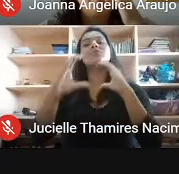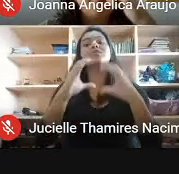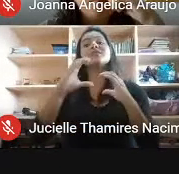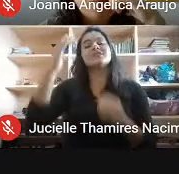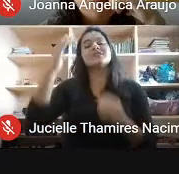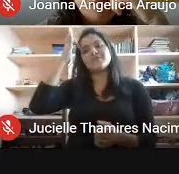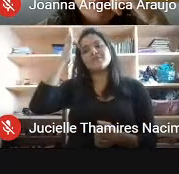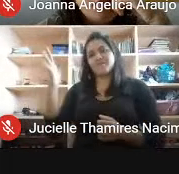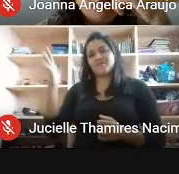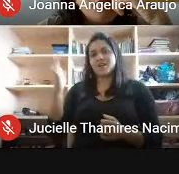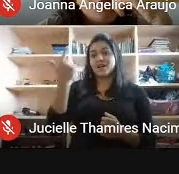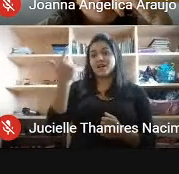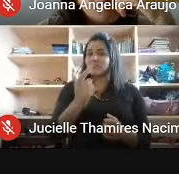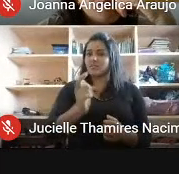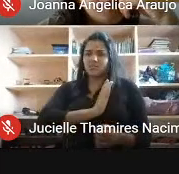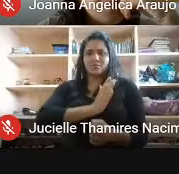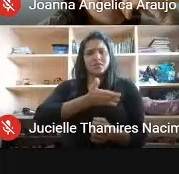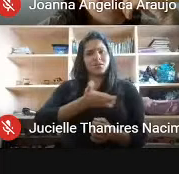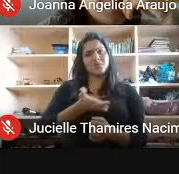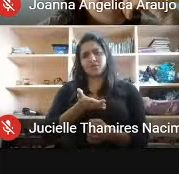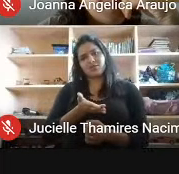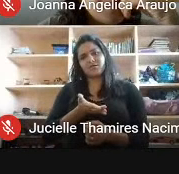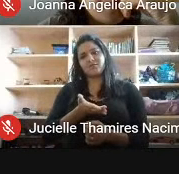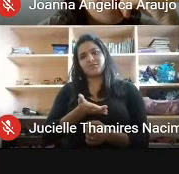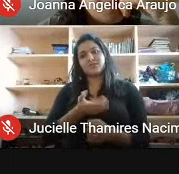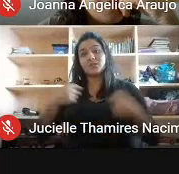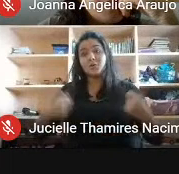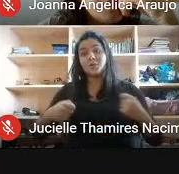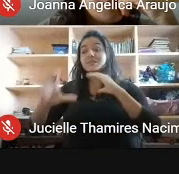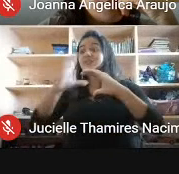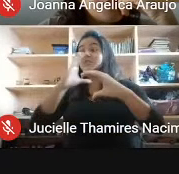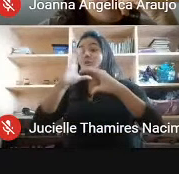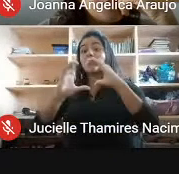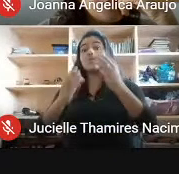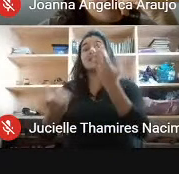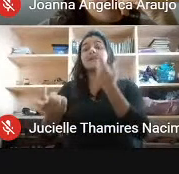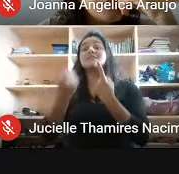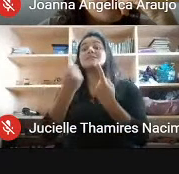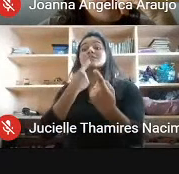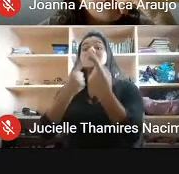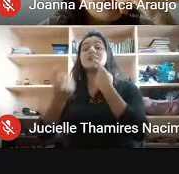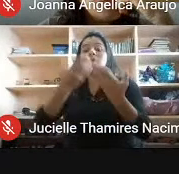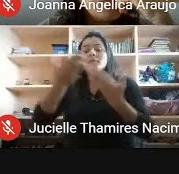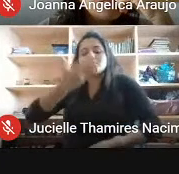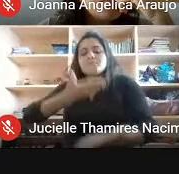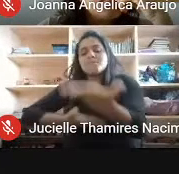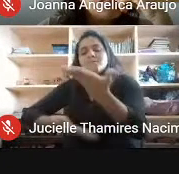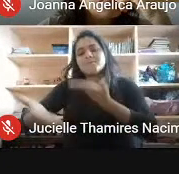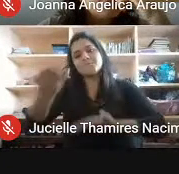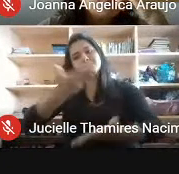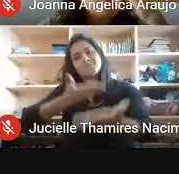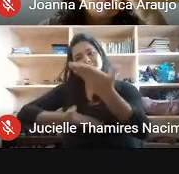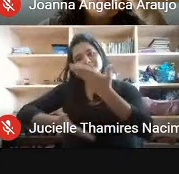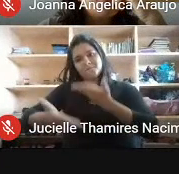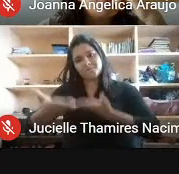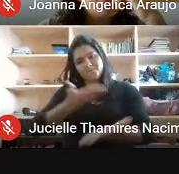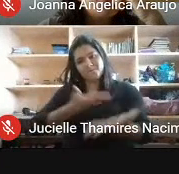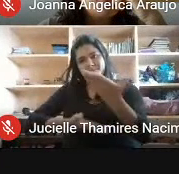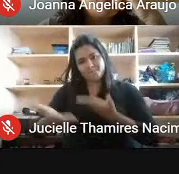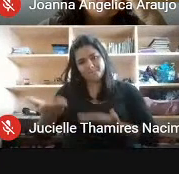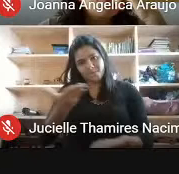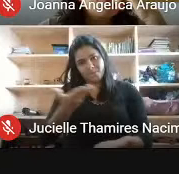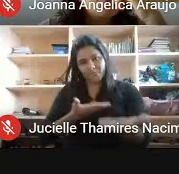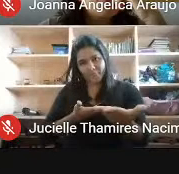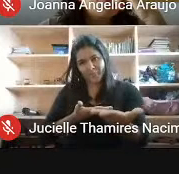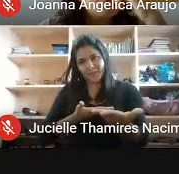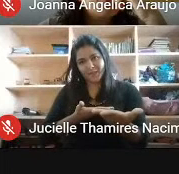né? Então, essa questão da comunicação e o projeto Sífilis Não, tá? A Luciene aqui, os outros apoiadores sabem que vem se investindo muito nesse